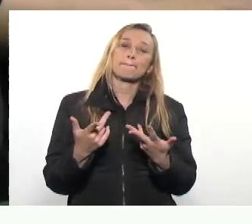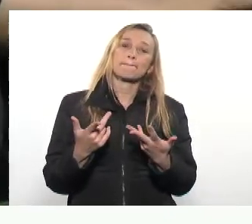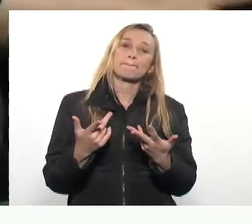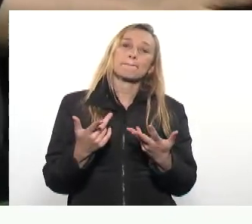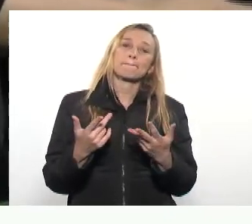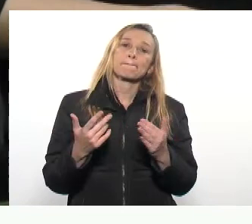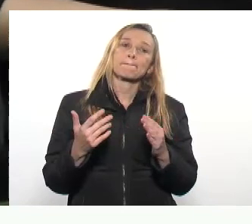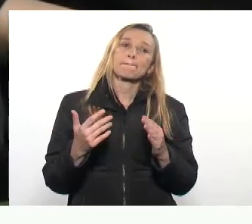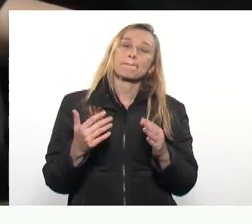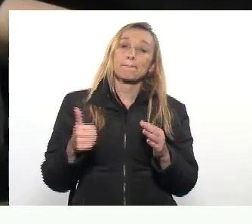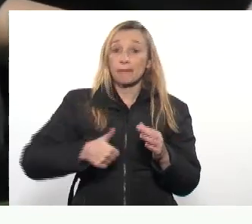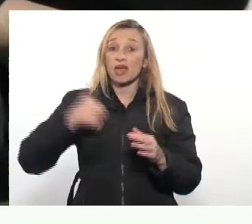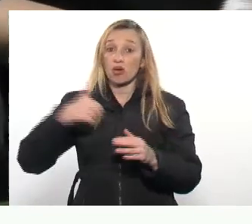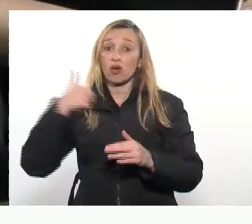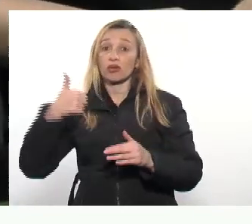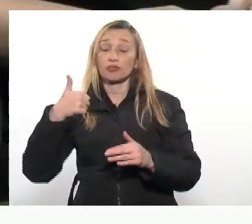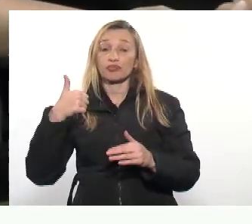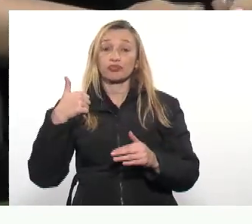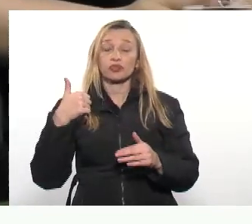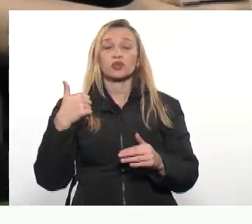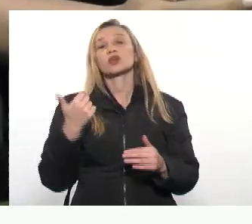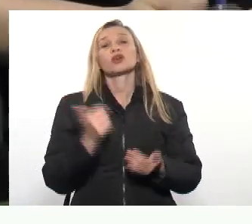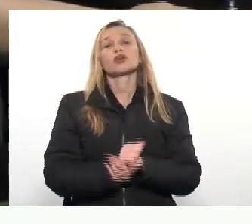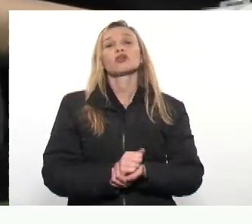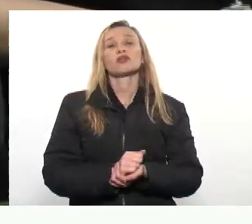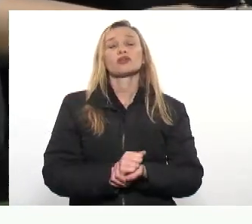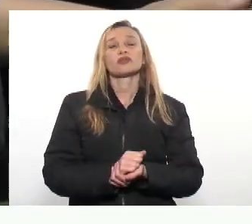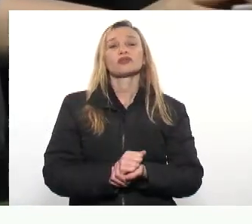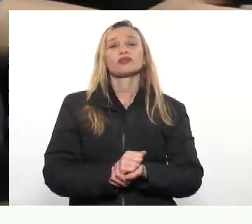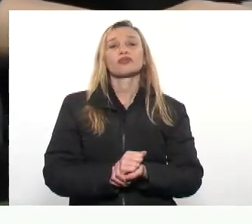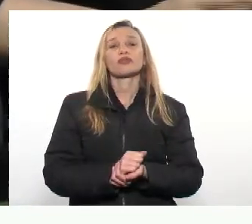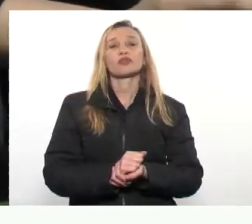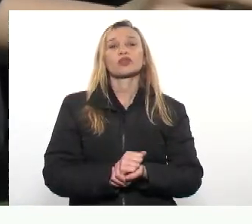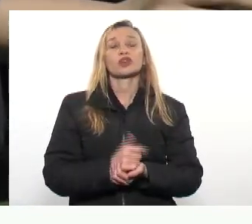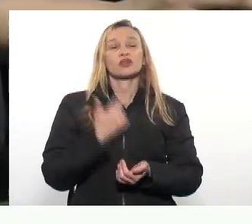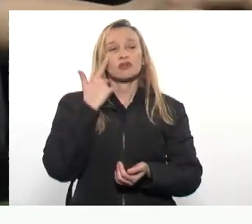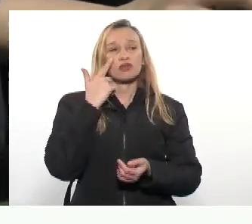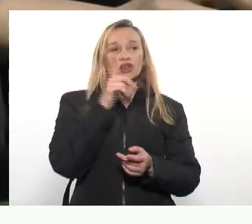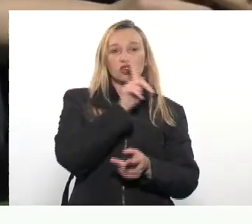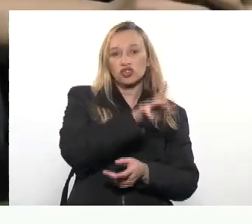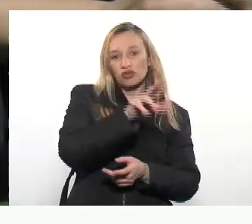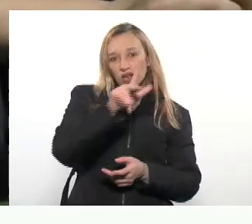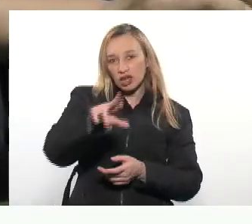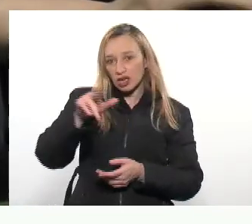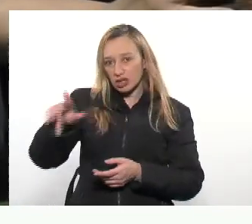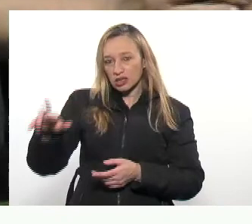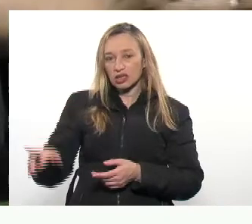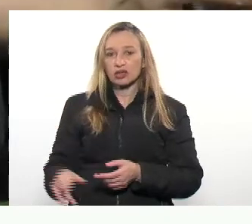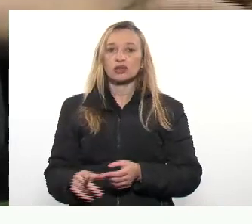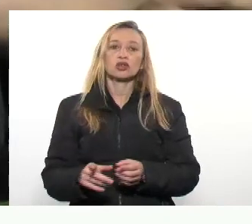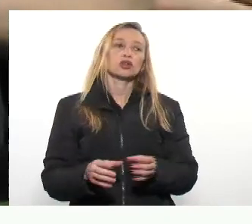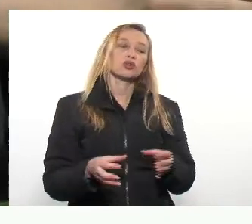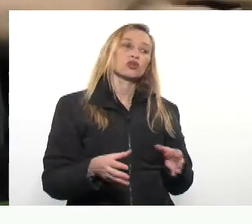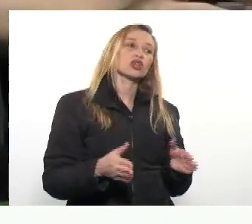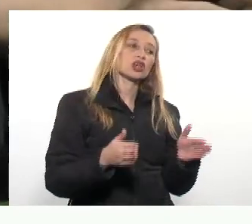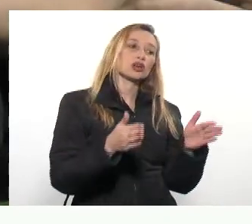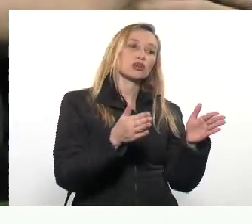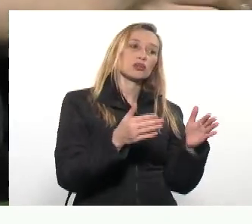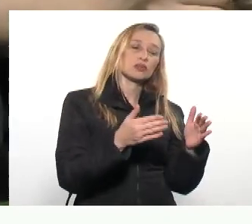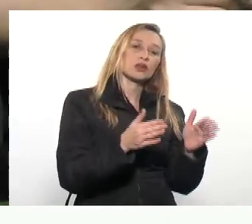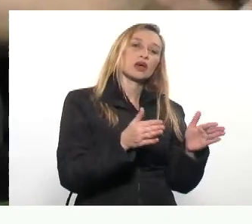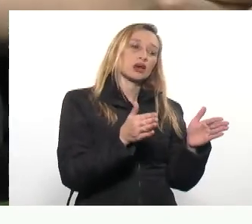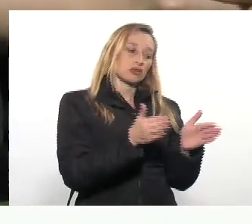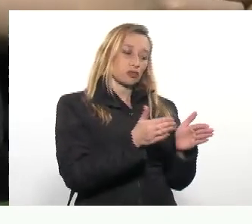desigual os desiguais, ou seja, conseguir levar em consideração e diferenciar o que é um pequeno empreendimento, o que é um grande